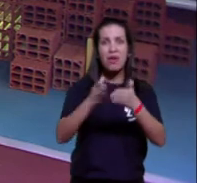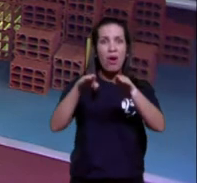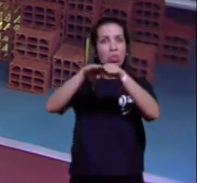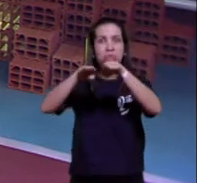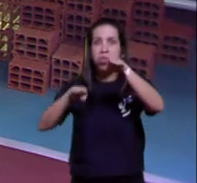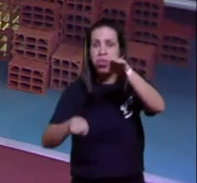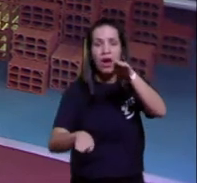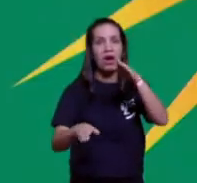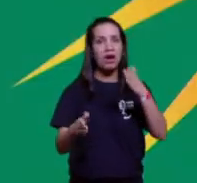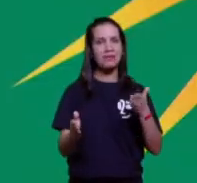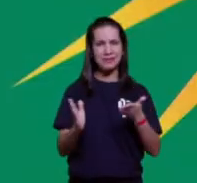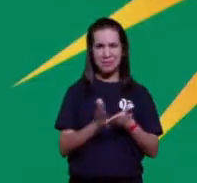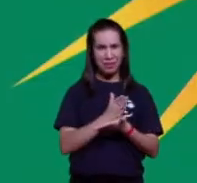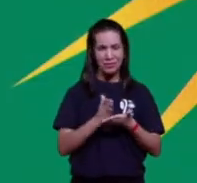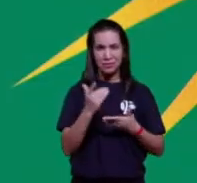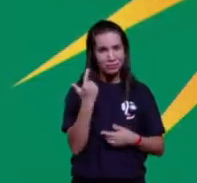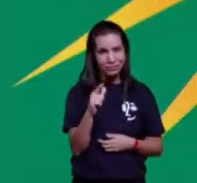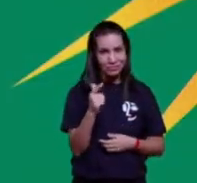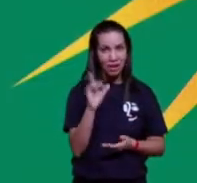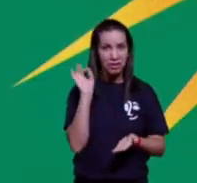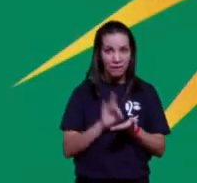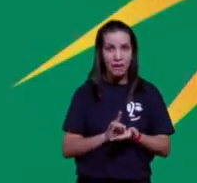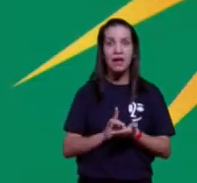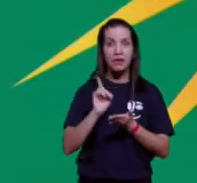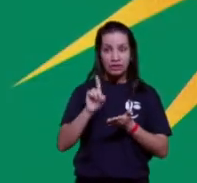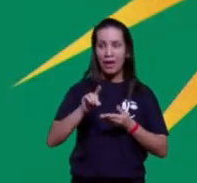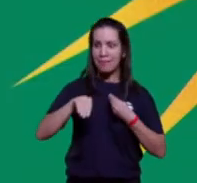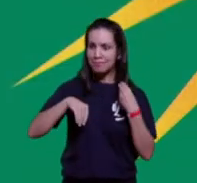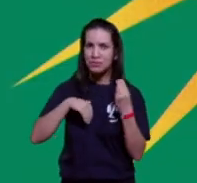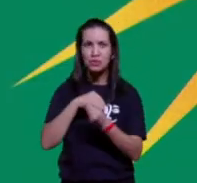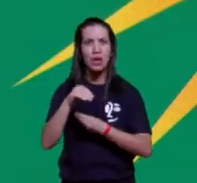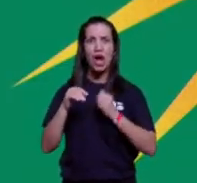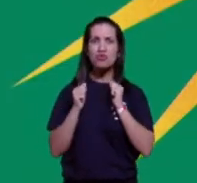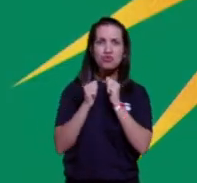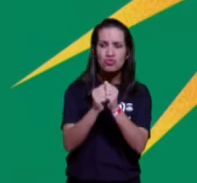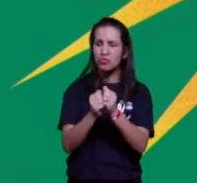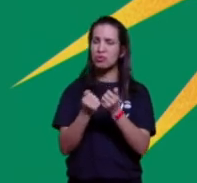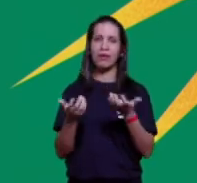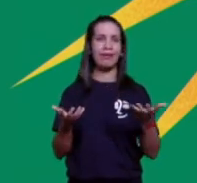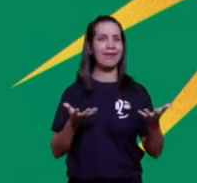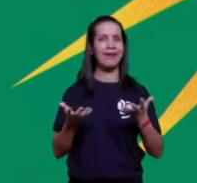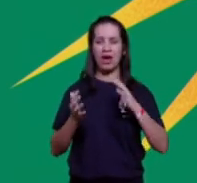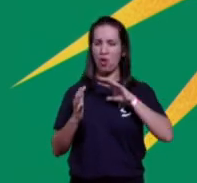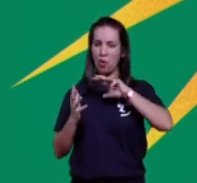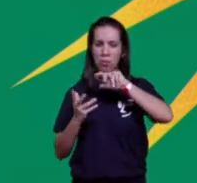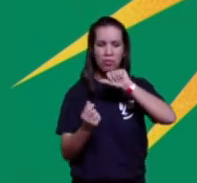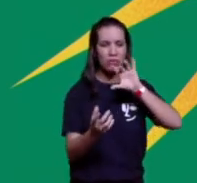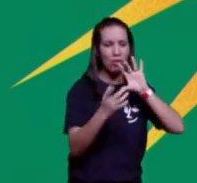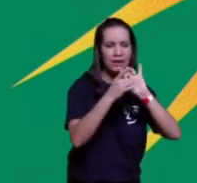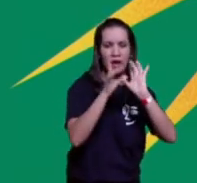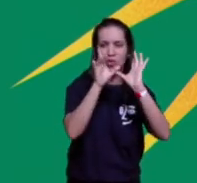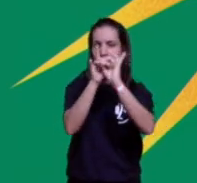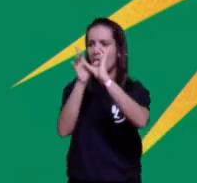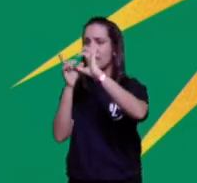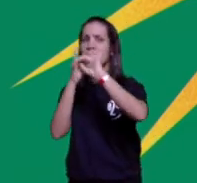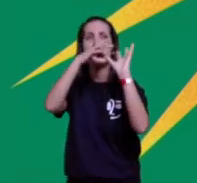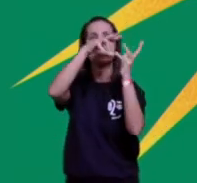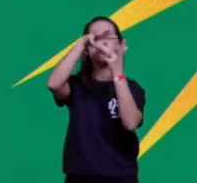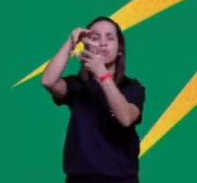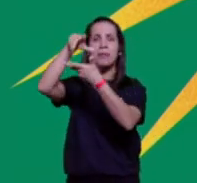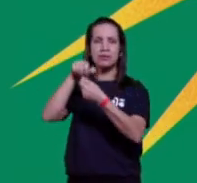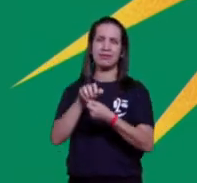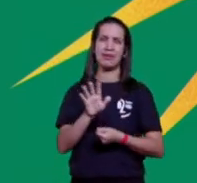porque não há separação. A verdade é que é tudo junto, é tudo integrado. A gente, um está conectado com o outro. E não estou dizendo nem